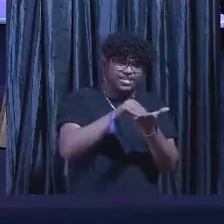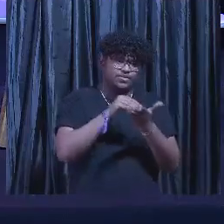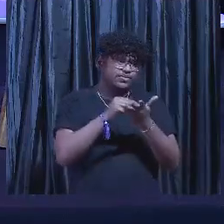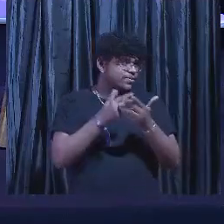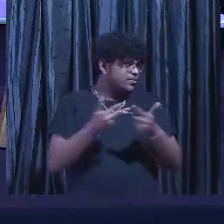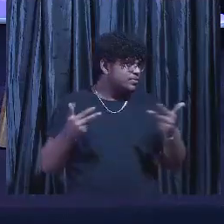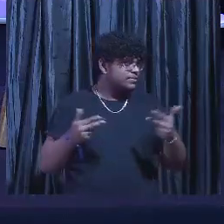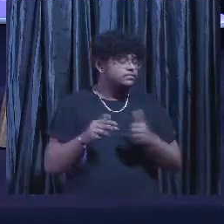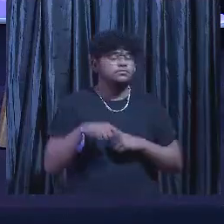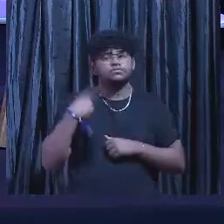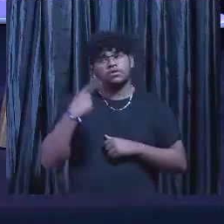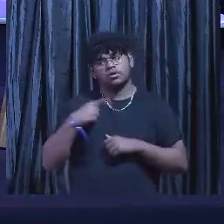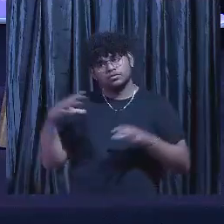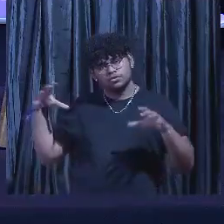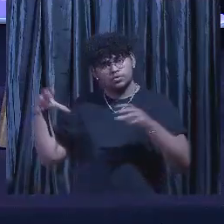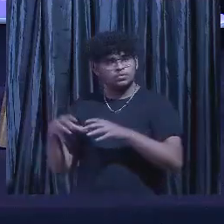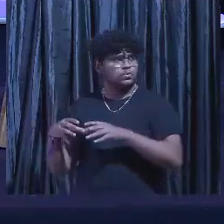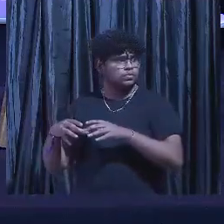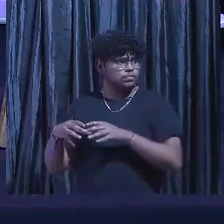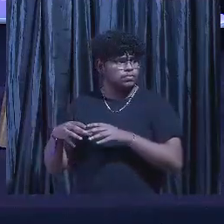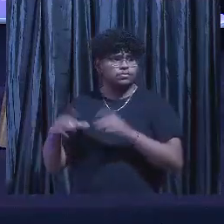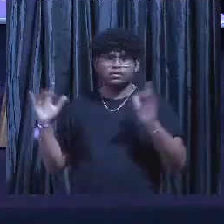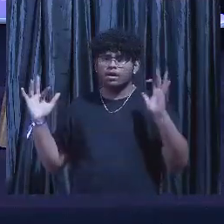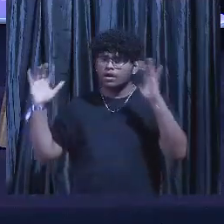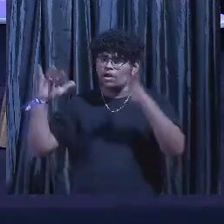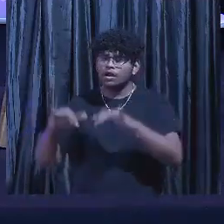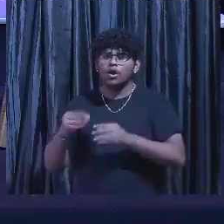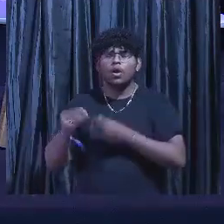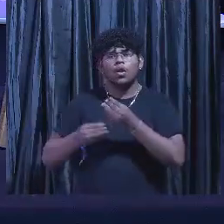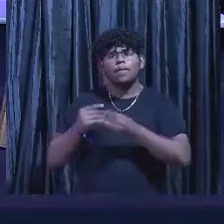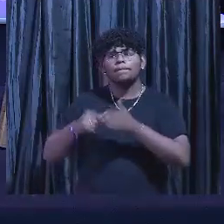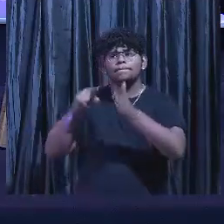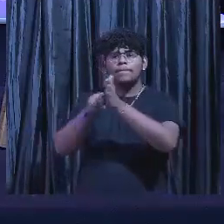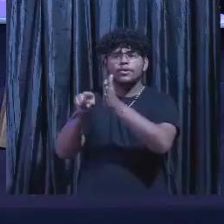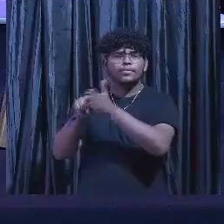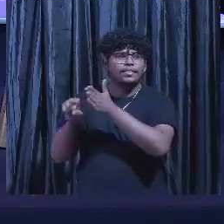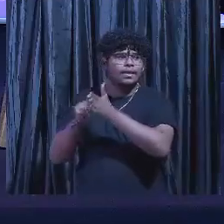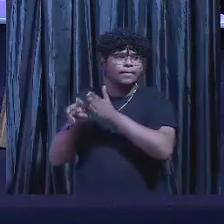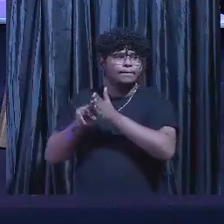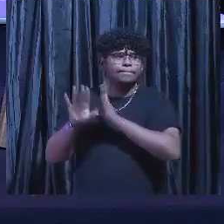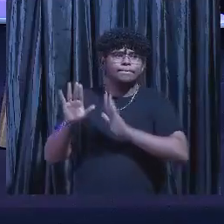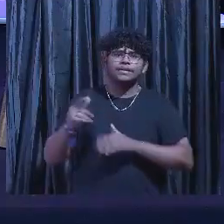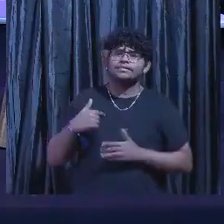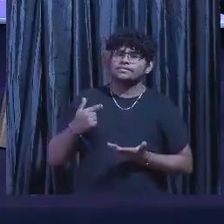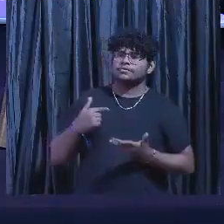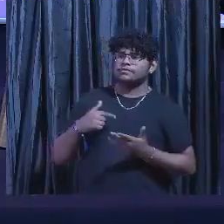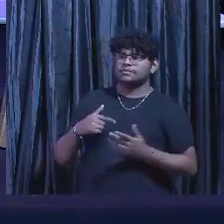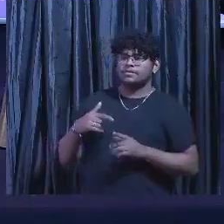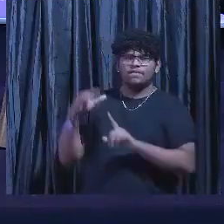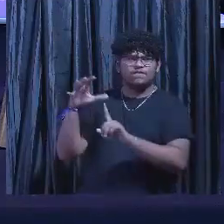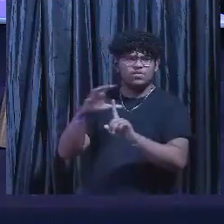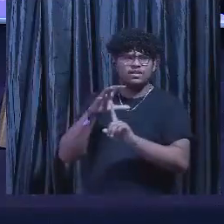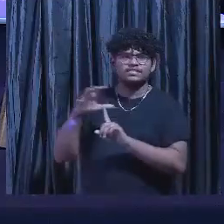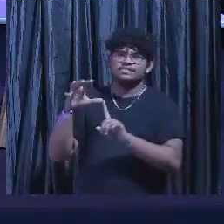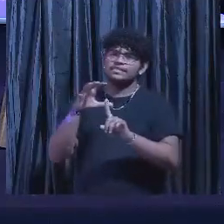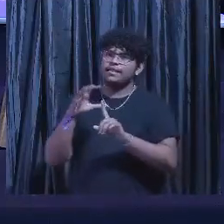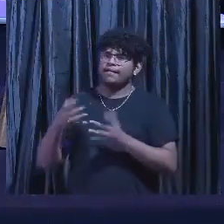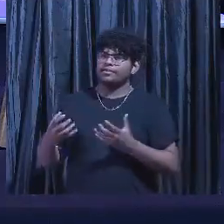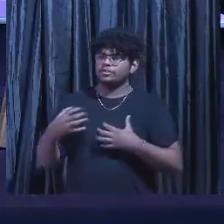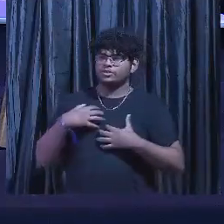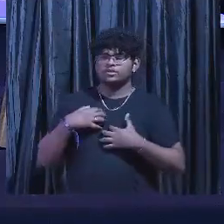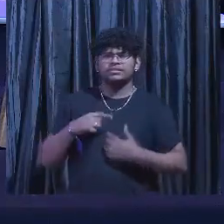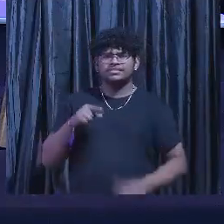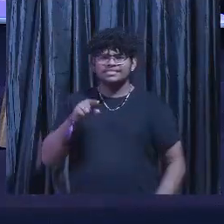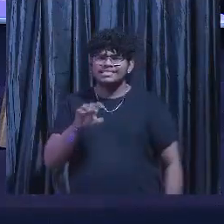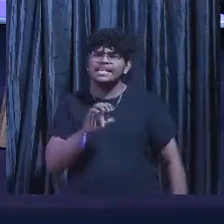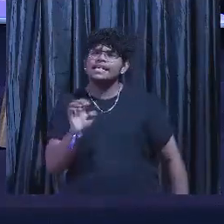a gente se juntou e decidiu como eu perguntar sem dar gatilho nas pessoas, qual que é a linguagem que eu pergunto. É gay?